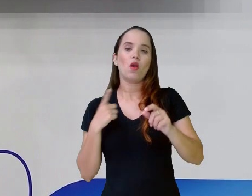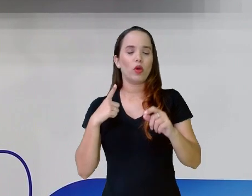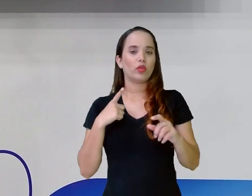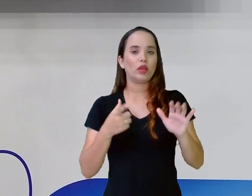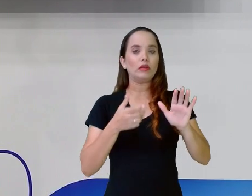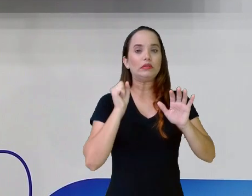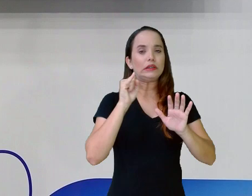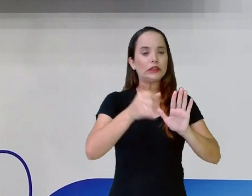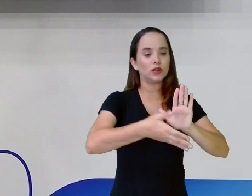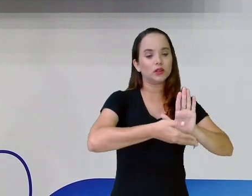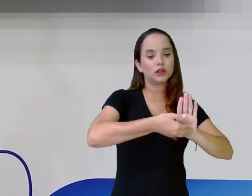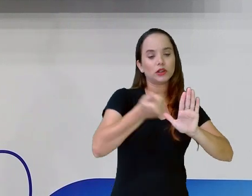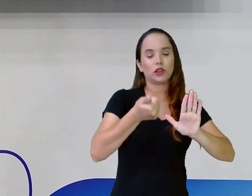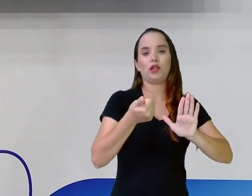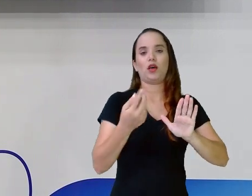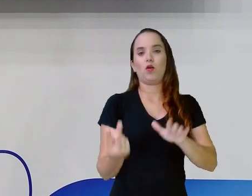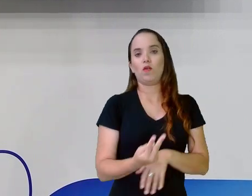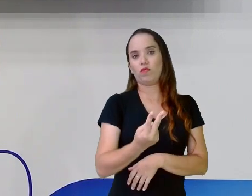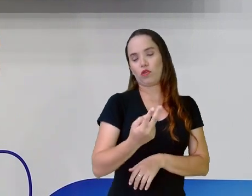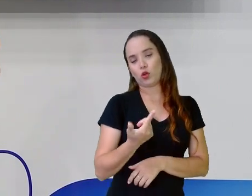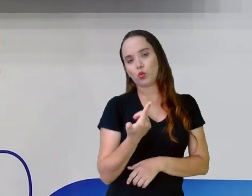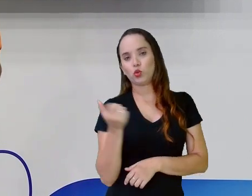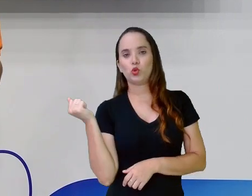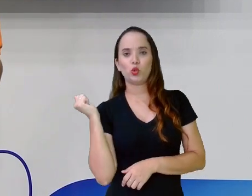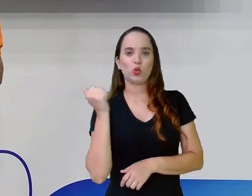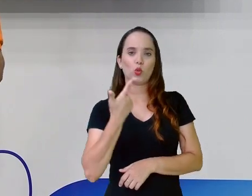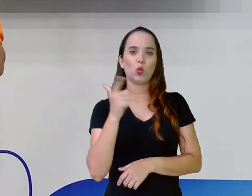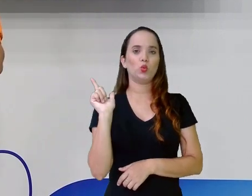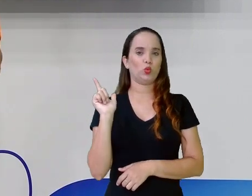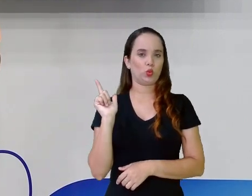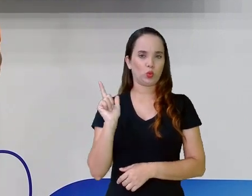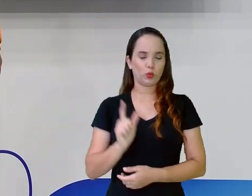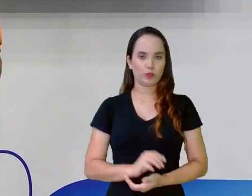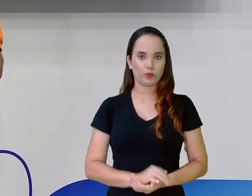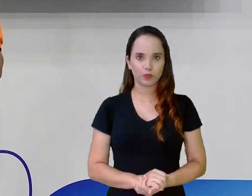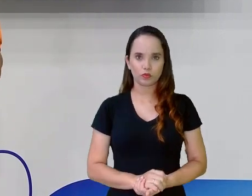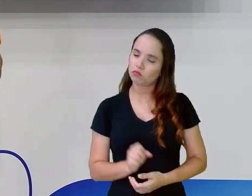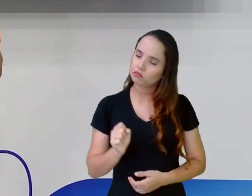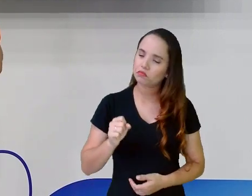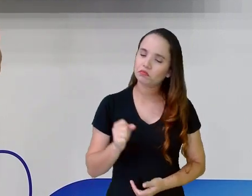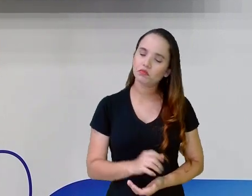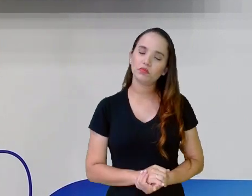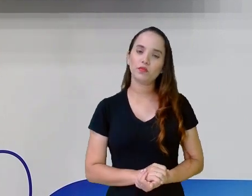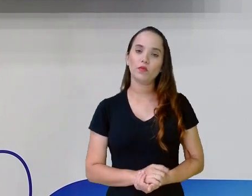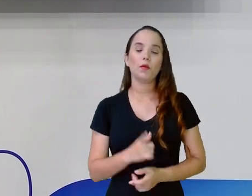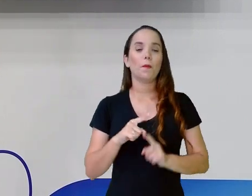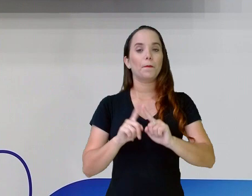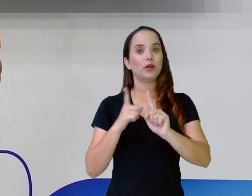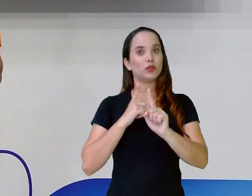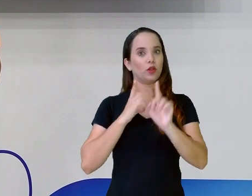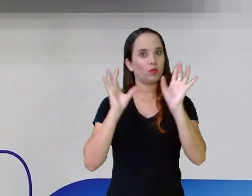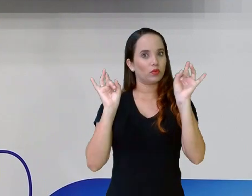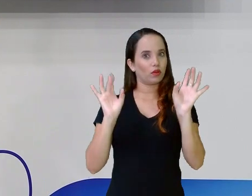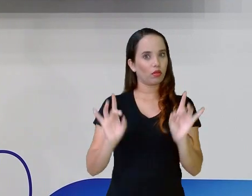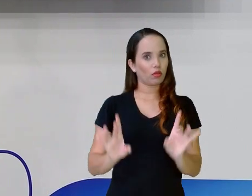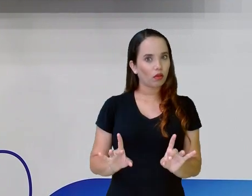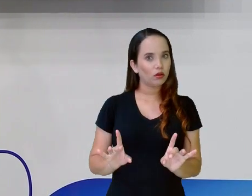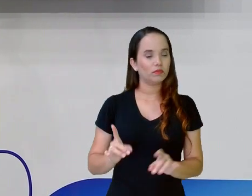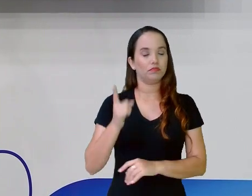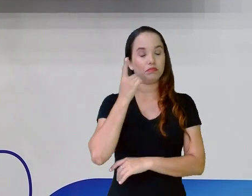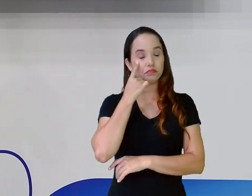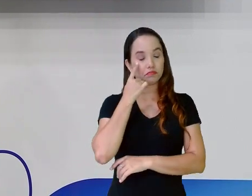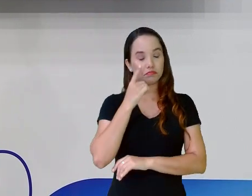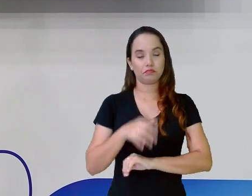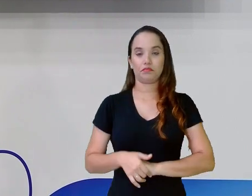eu retiro um valor do outro. Um detalhe básico. O